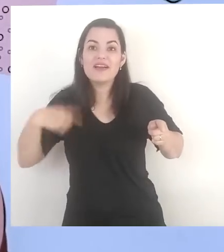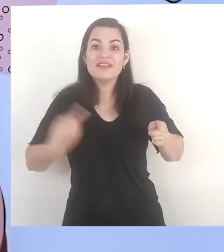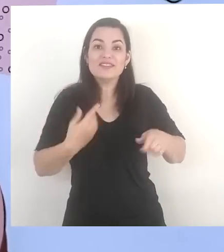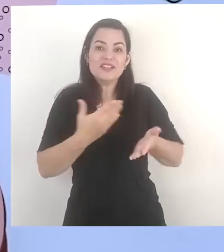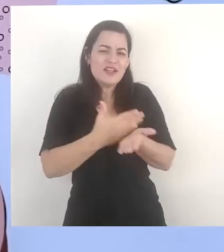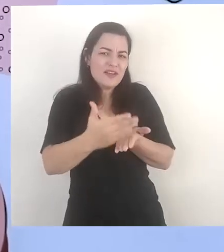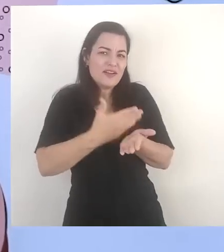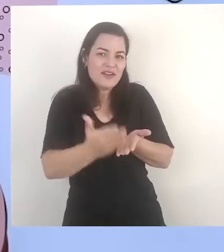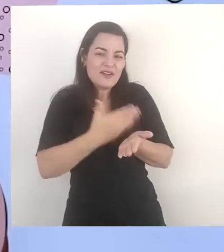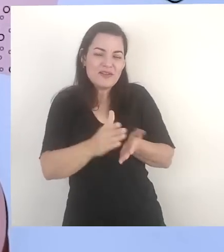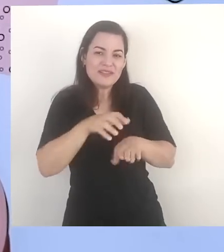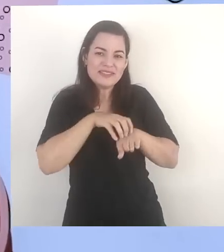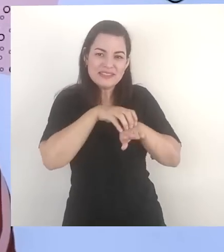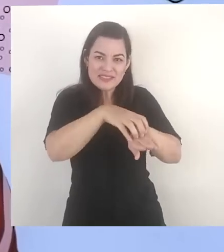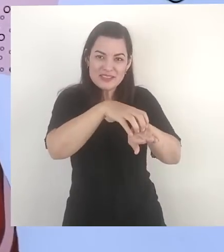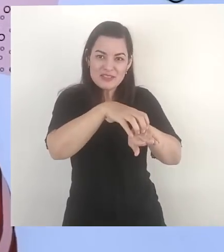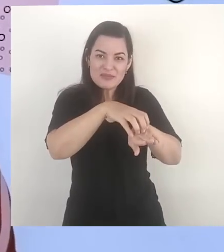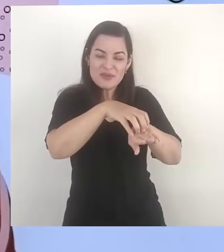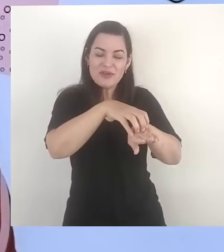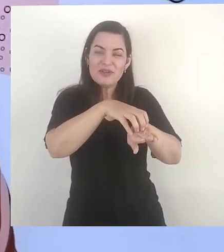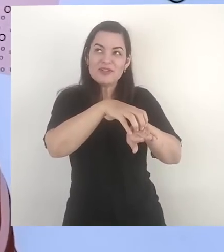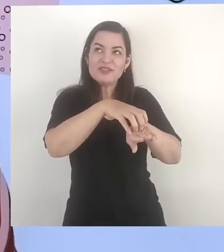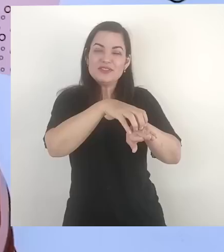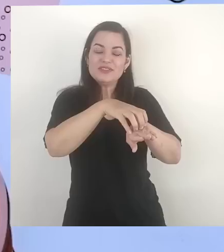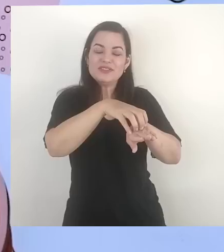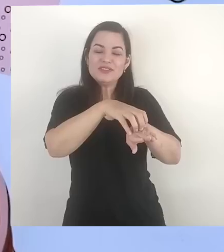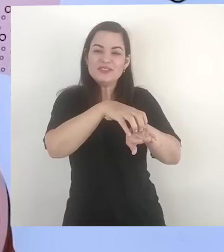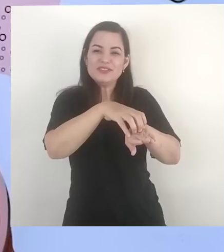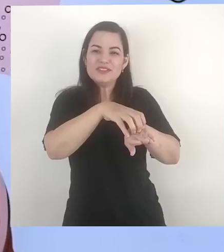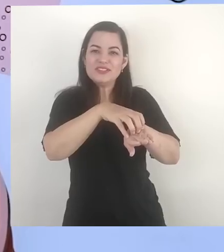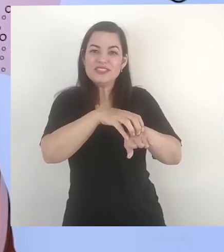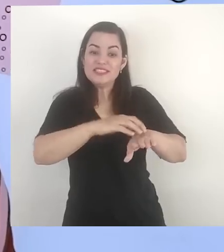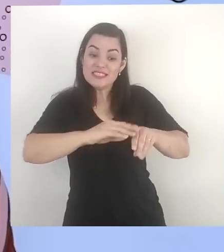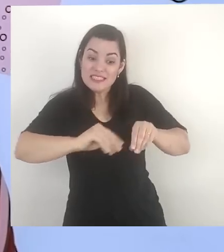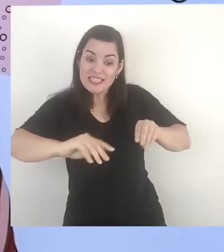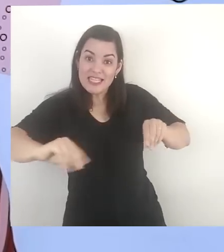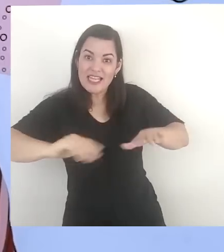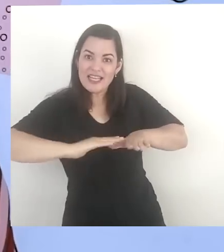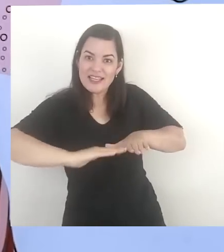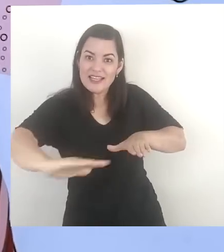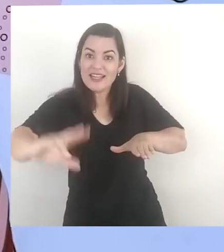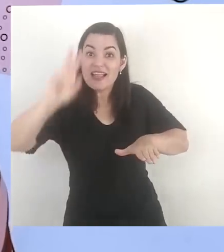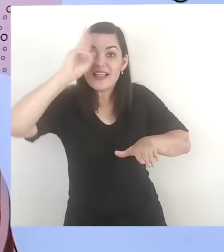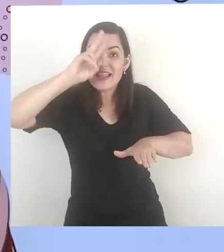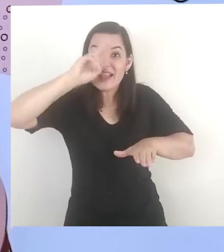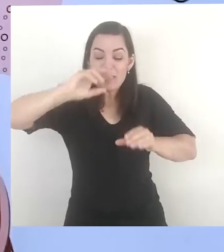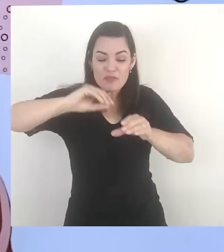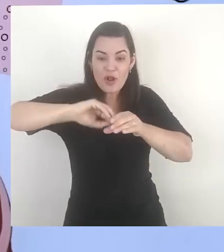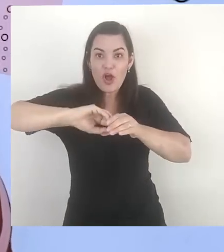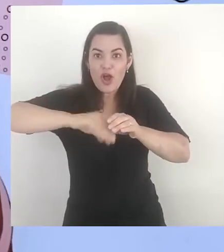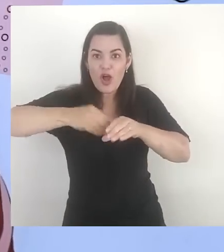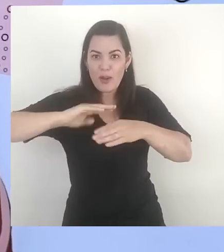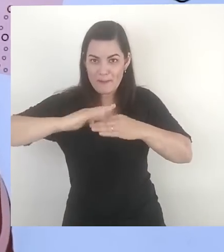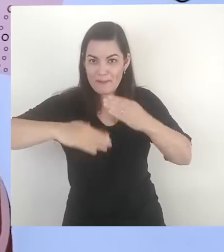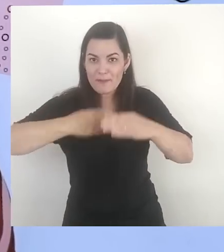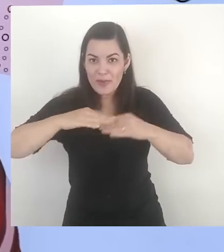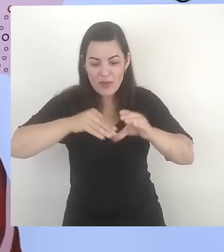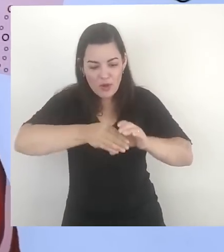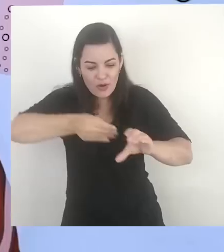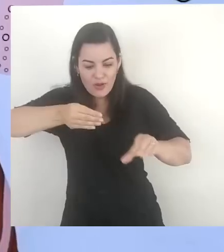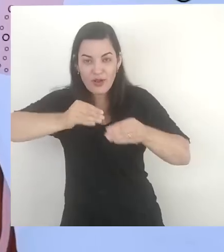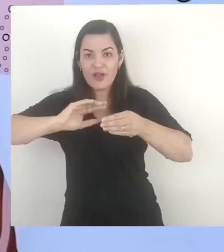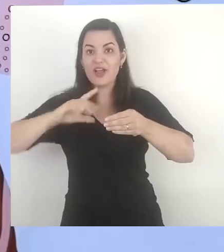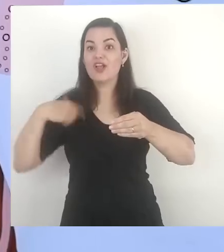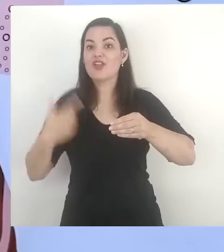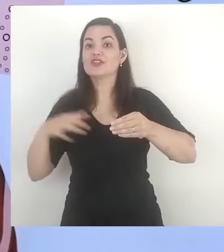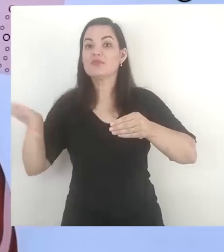transportes terrestres, lembram? Nós prendemos lá no rolinho de papel higiênico e enrolamos lá emendando 2 partes de